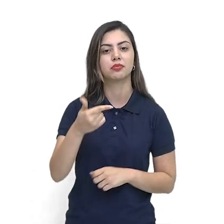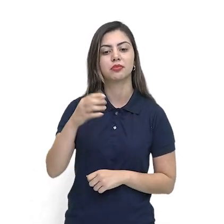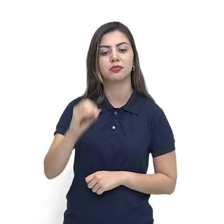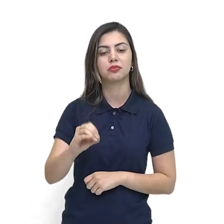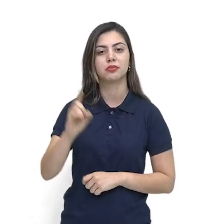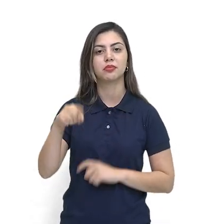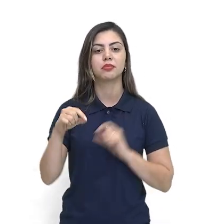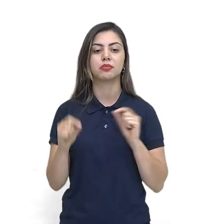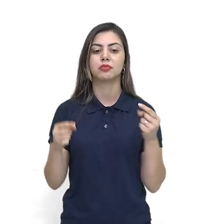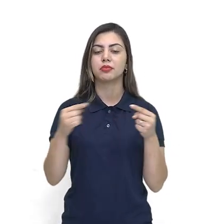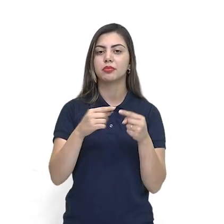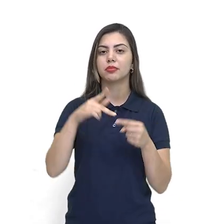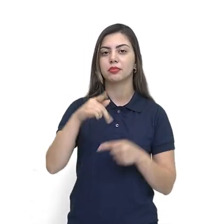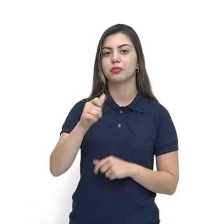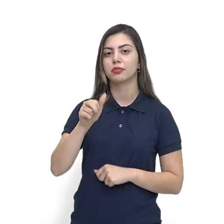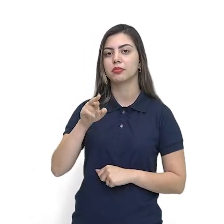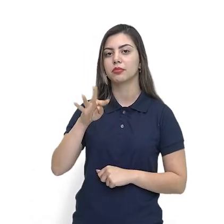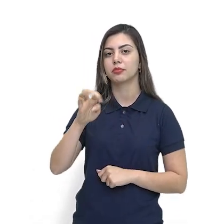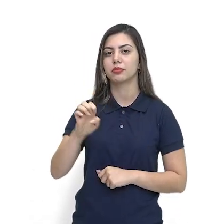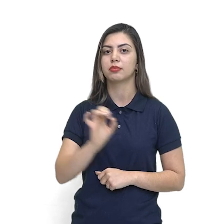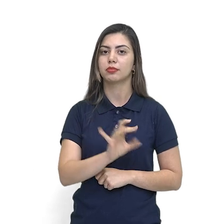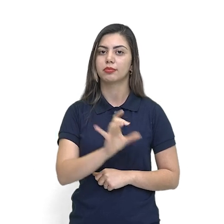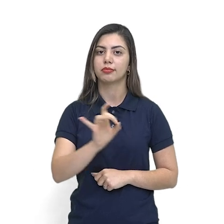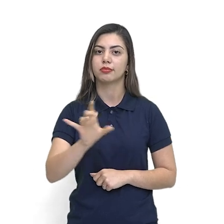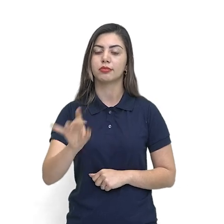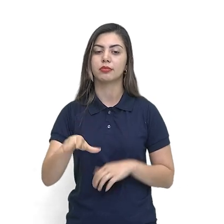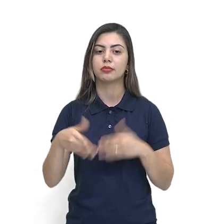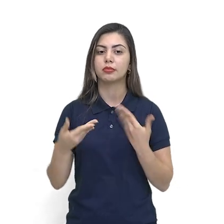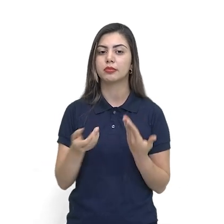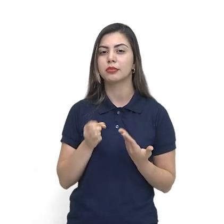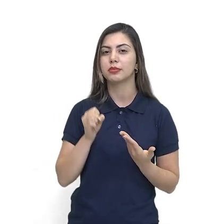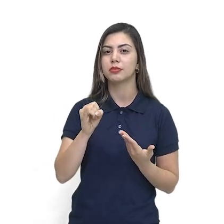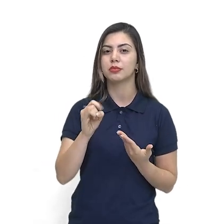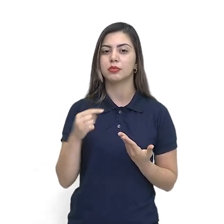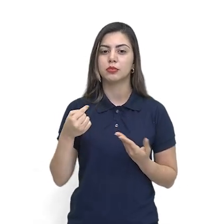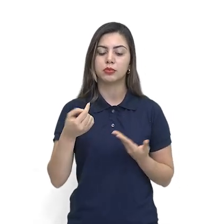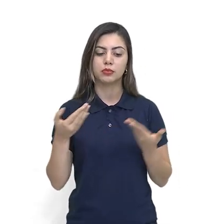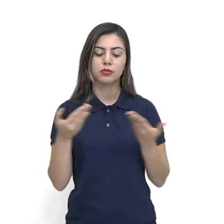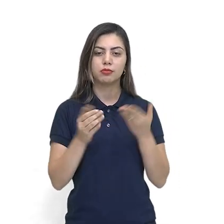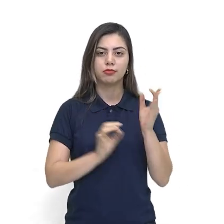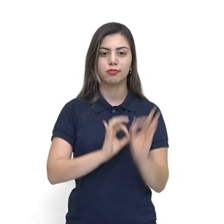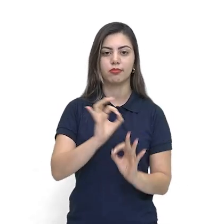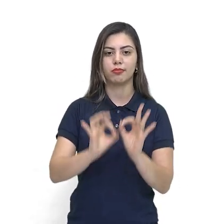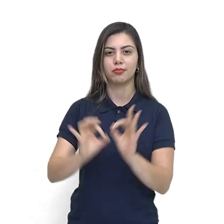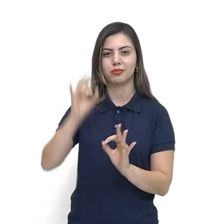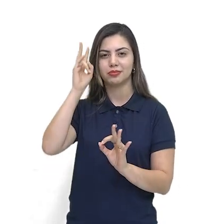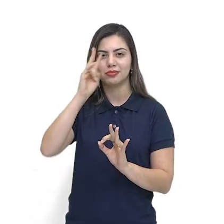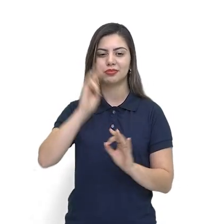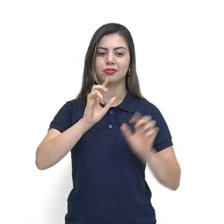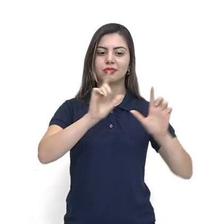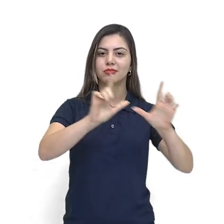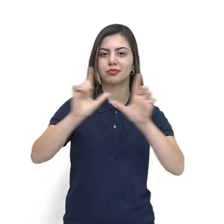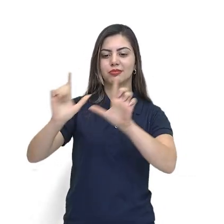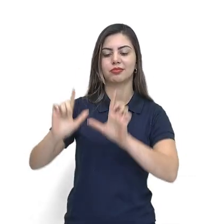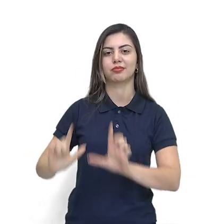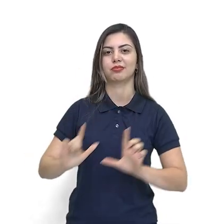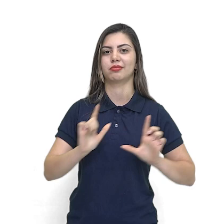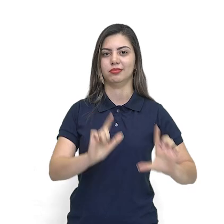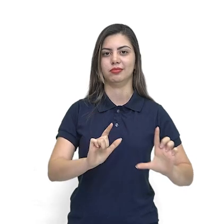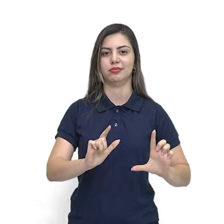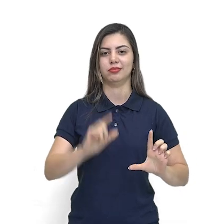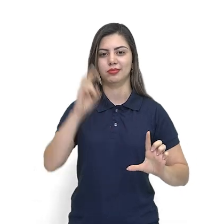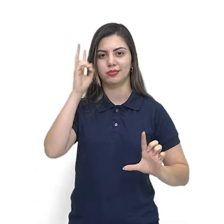cada parte. Olha. Então, se nós fôssemos exatamente estruturar, né, naquele quadradinho que eu botei, está